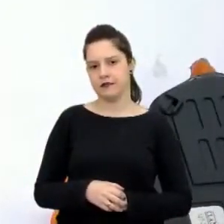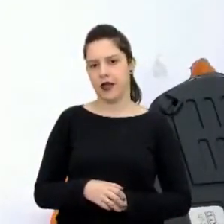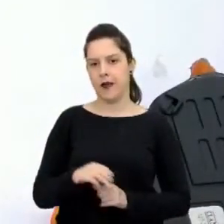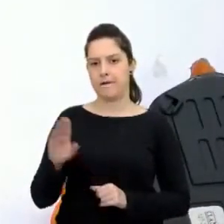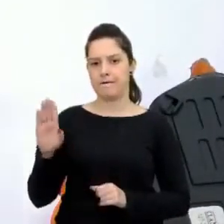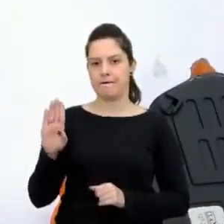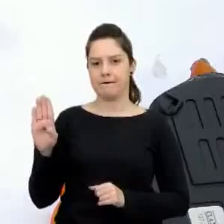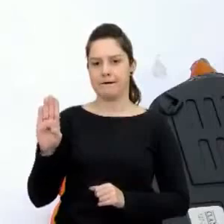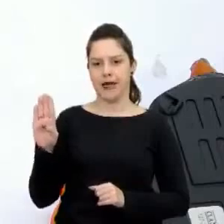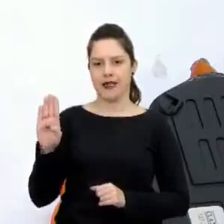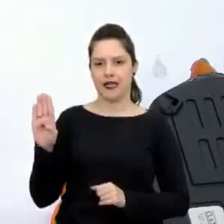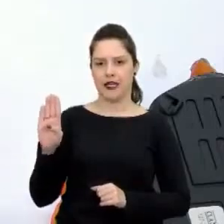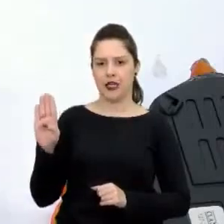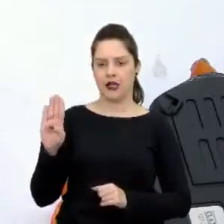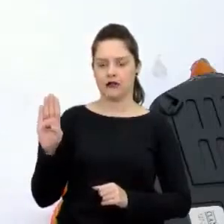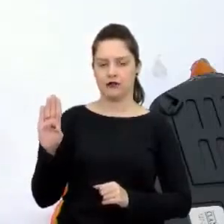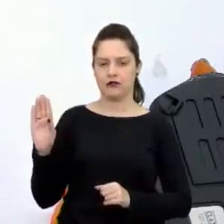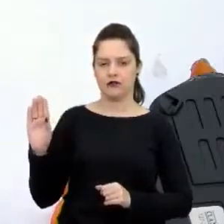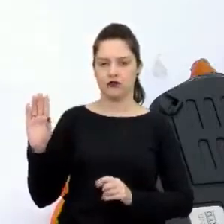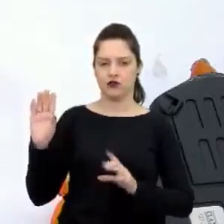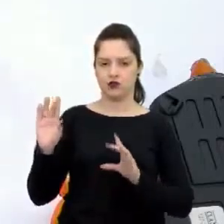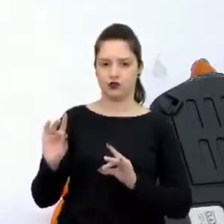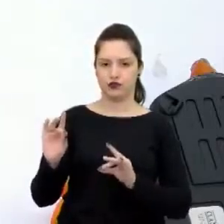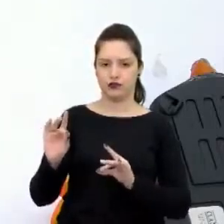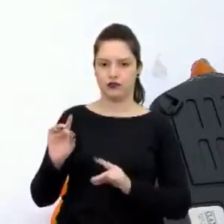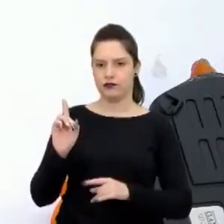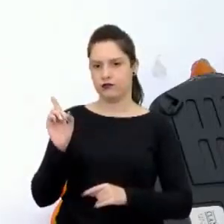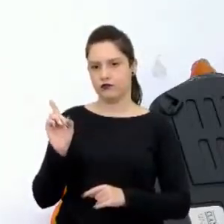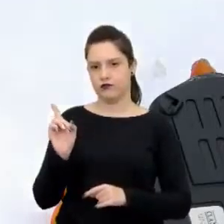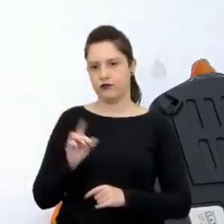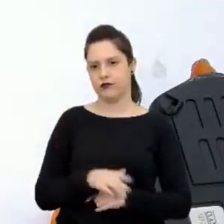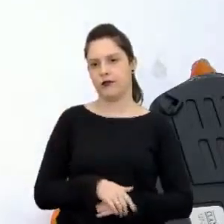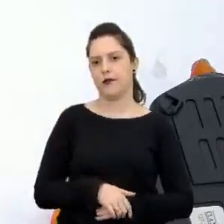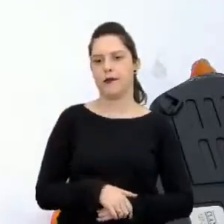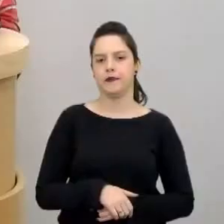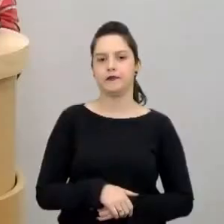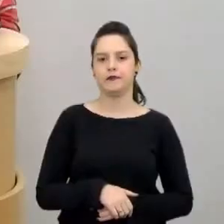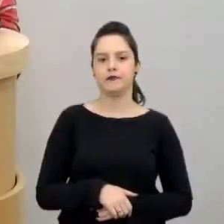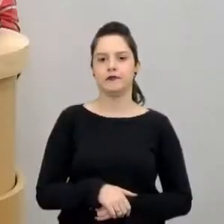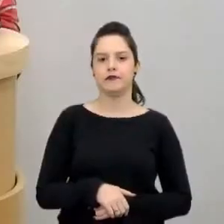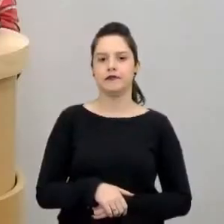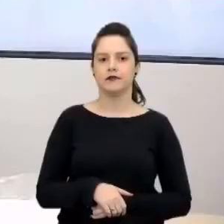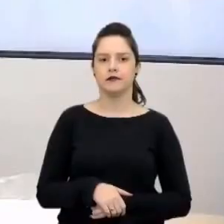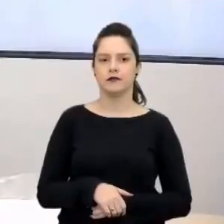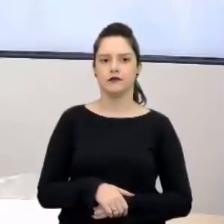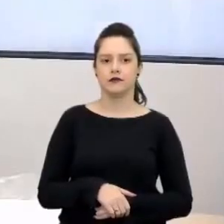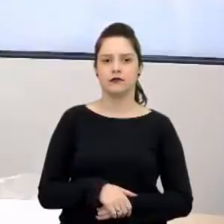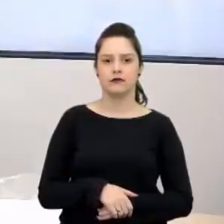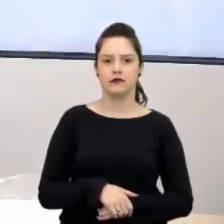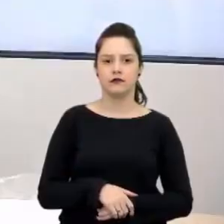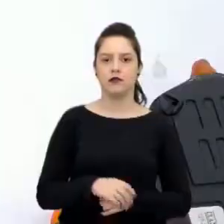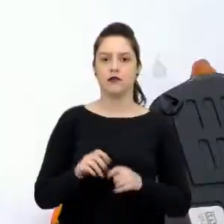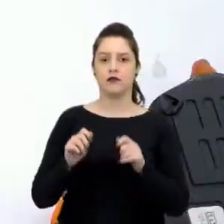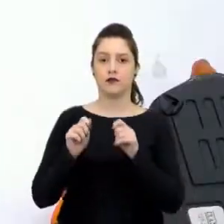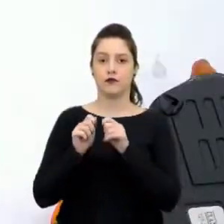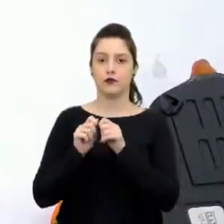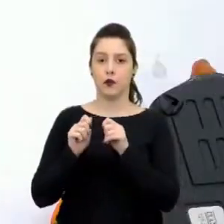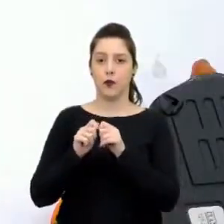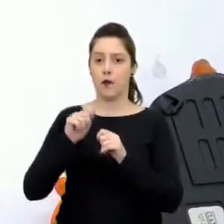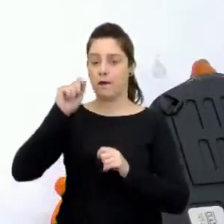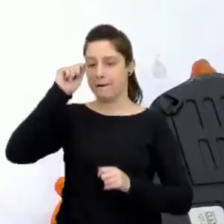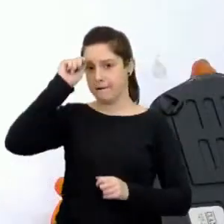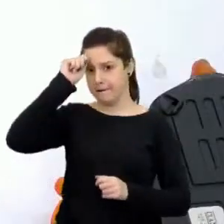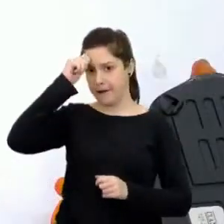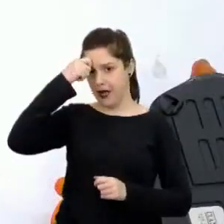Sai fazendo um monte de teia de aranha. É. Misericórdia, prende em tudo. E aí, o que a gente vai fazer? O preto